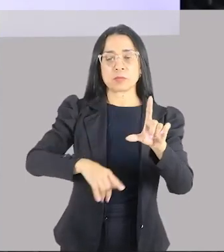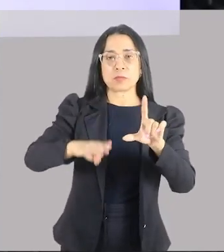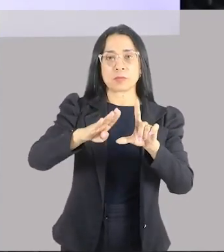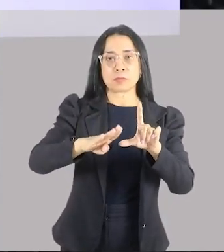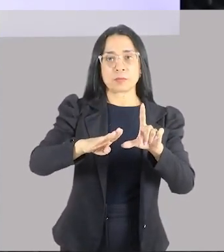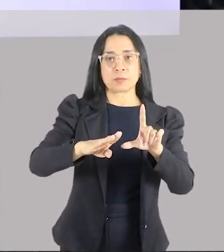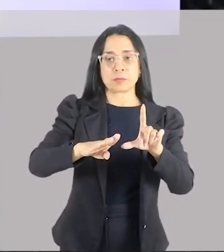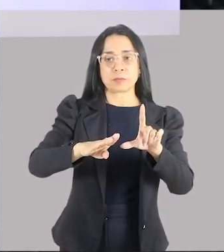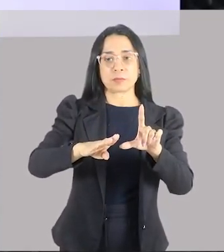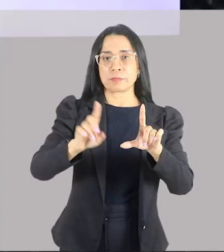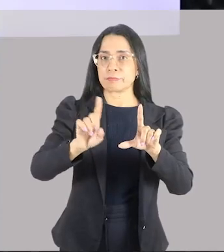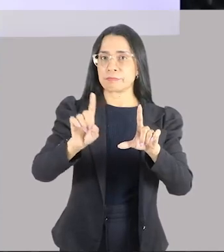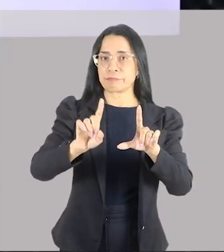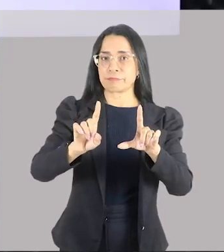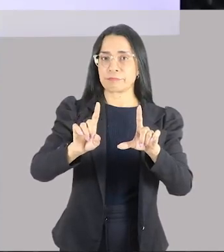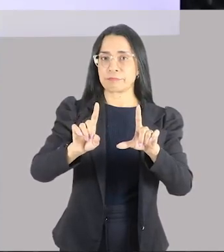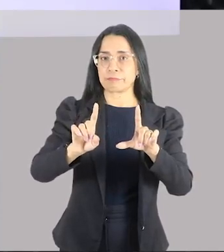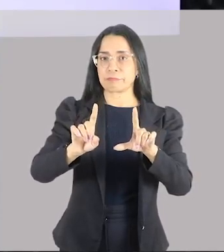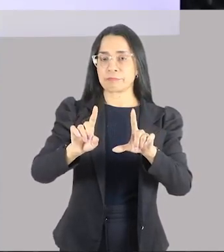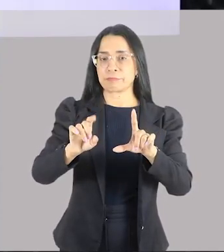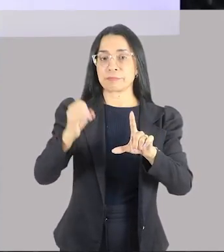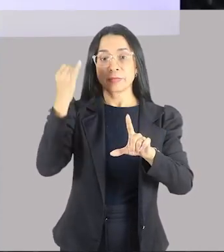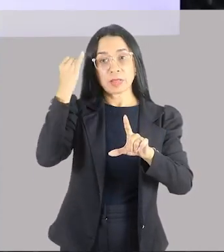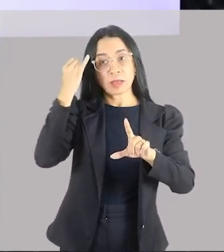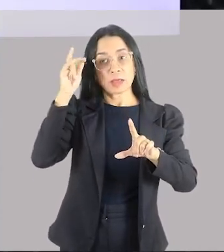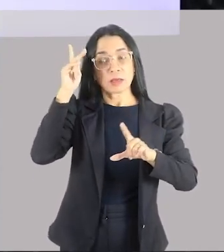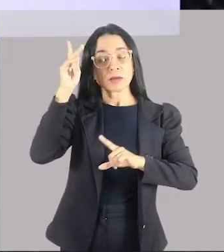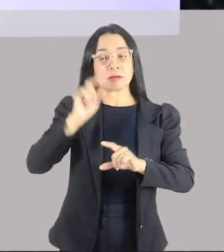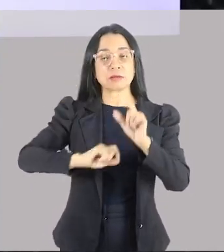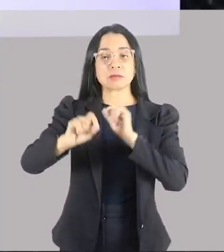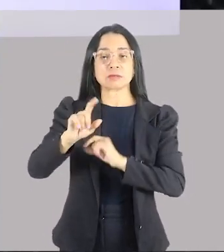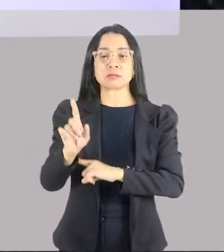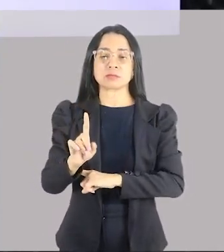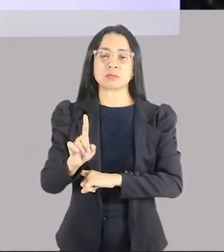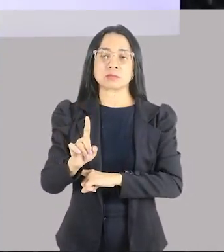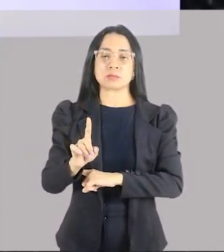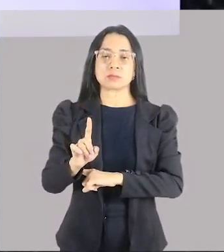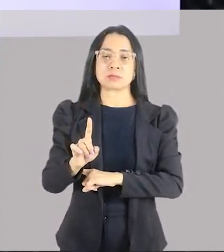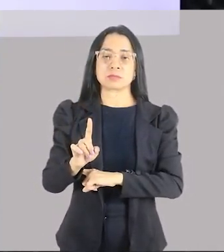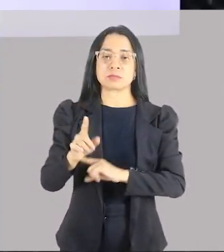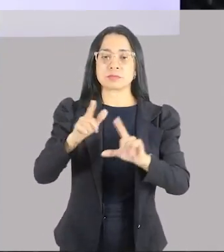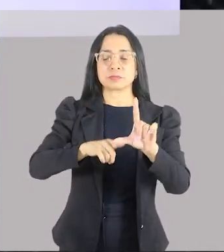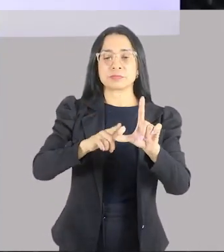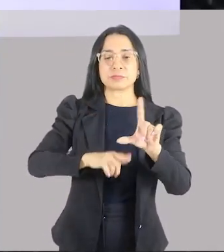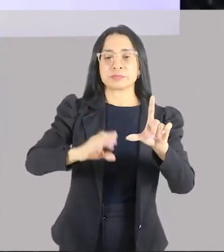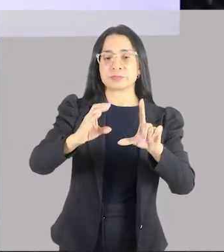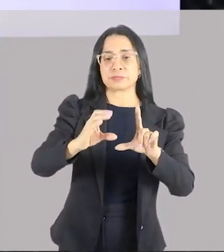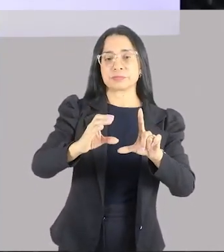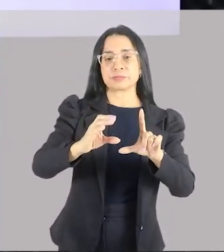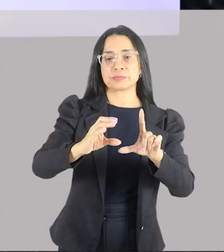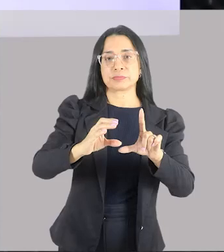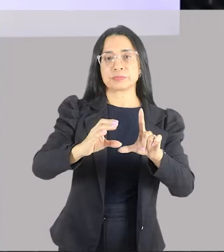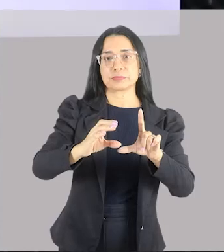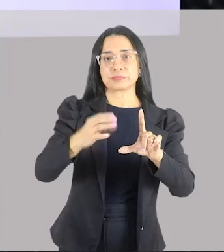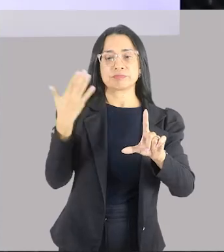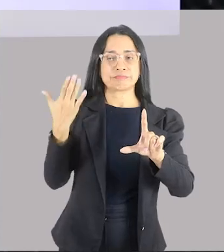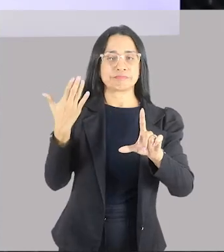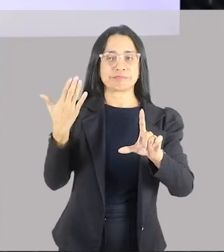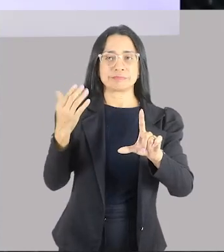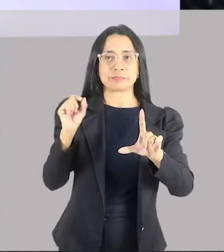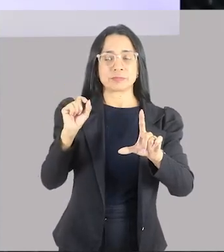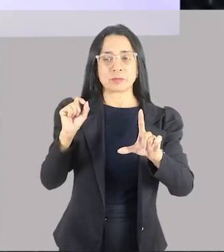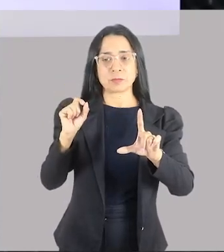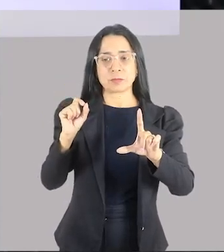Criticismo ele é kantiano, a união do racionalismo com o empirismo, não é o caso. Cinismo está lá de Antístenes e